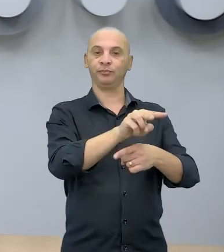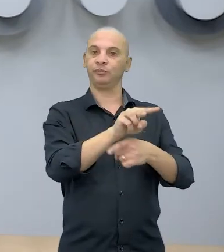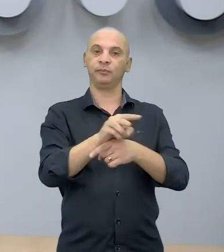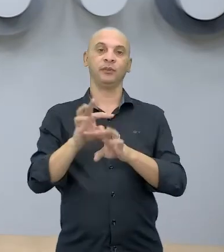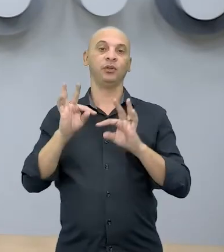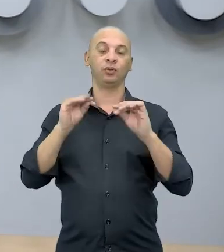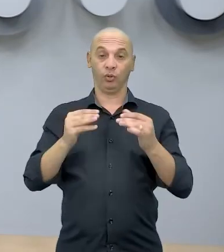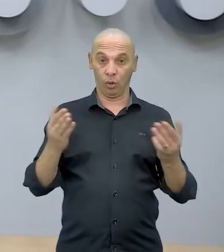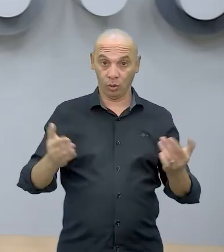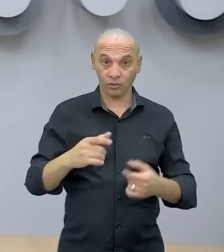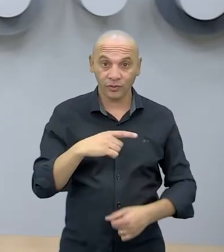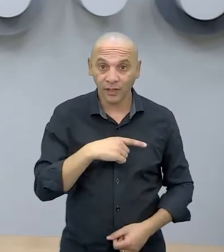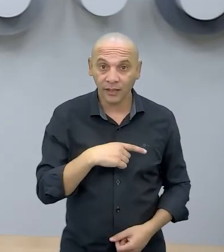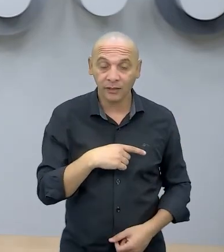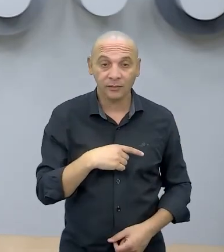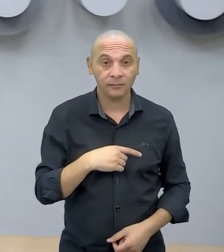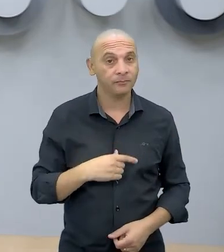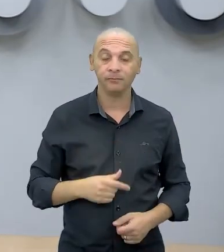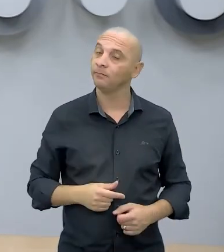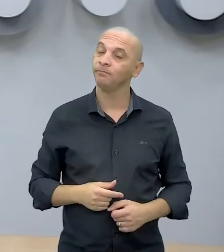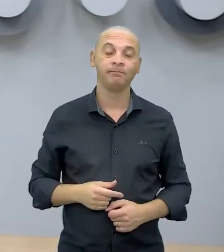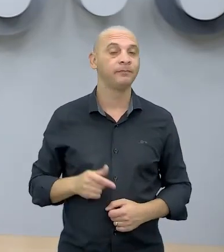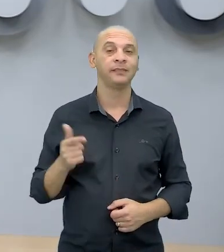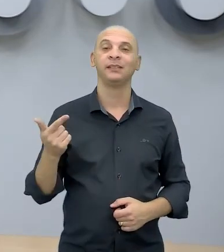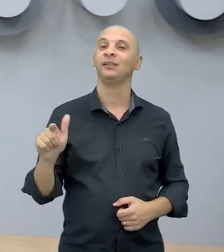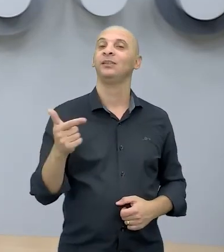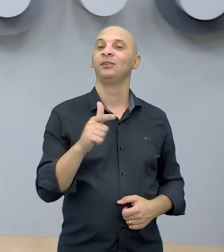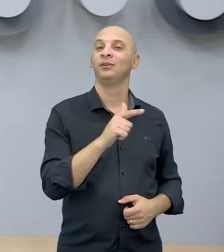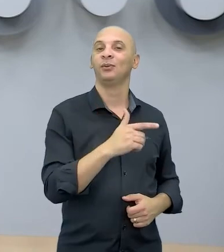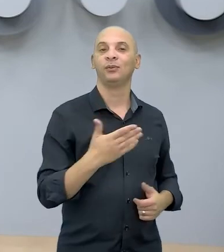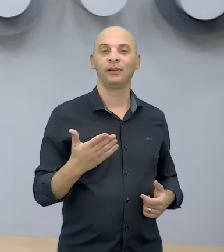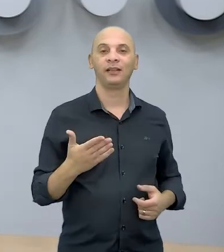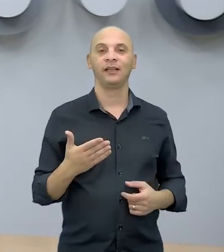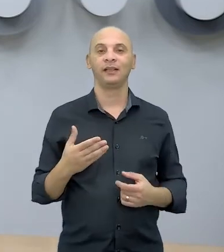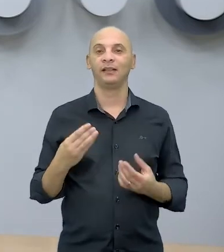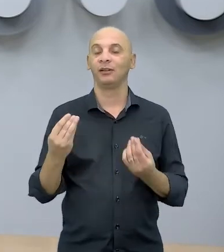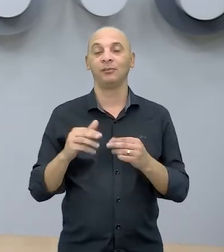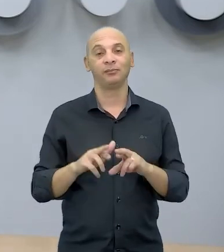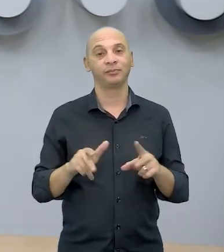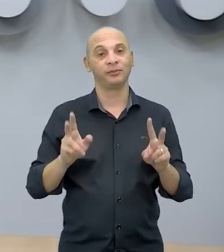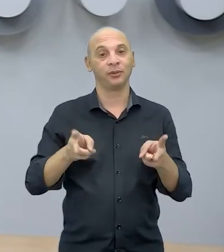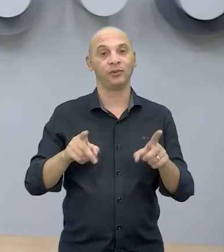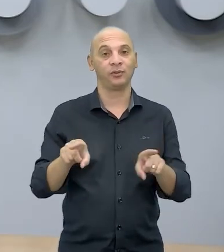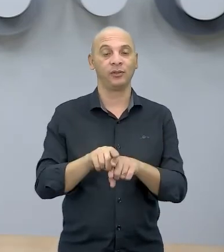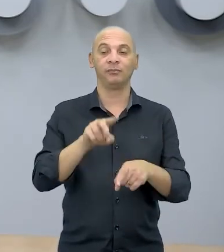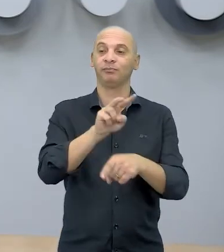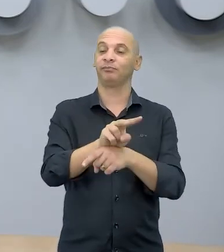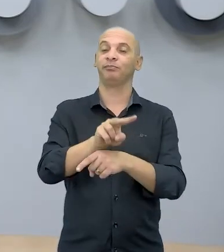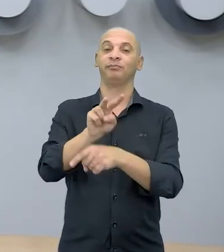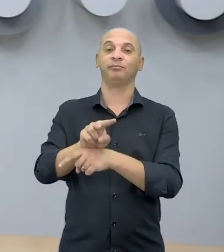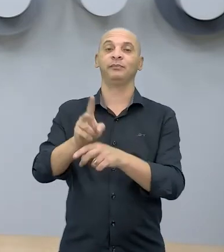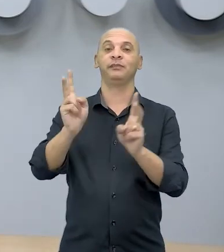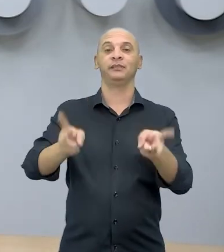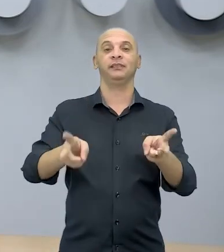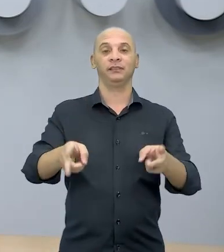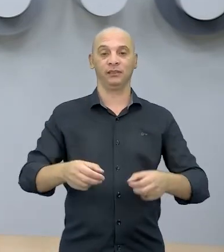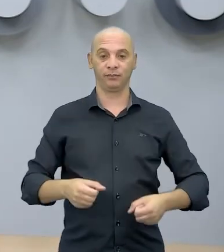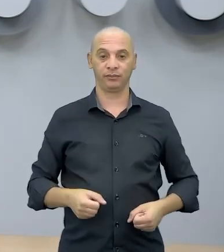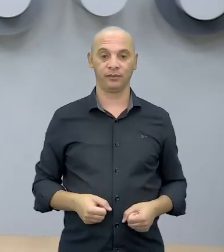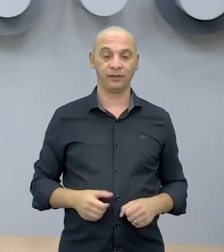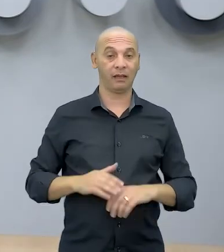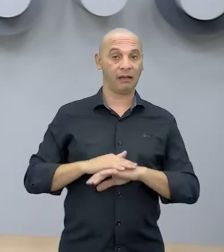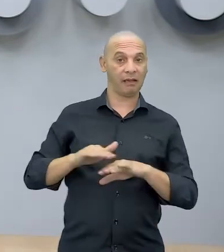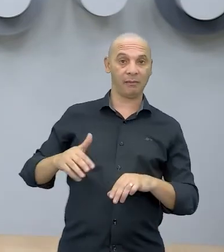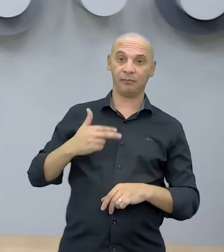gente não tem hoje meios de sair ou de fugir dessa vigilância. E